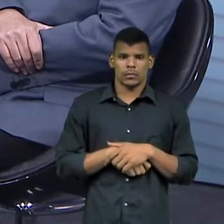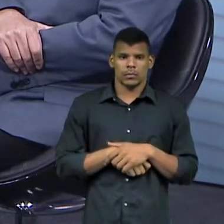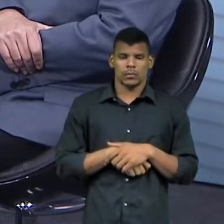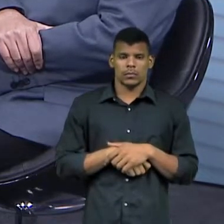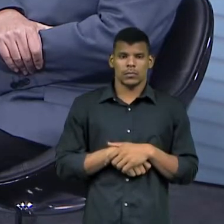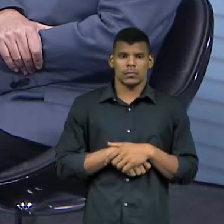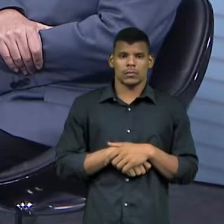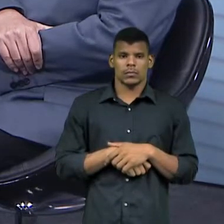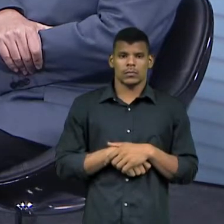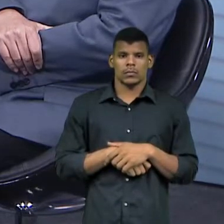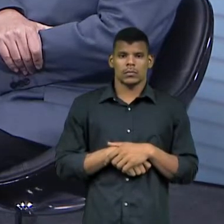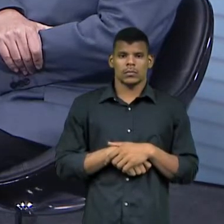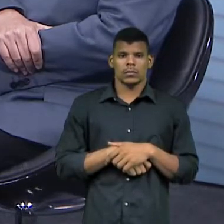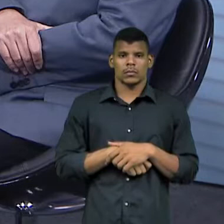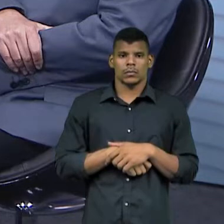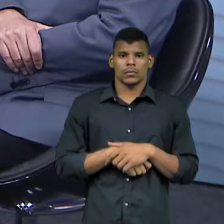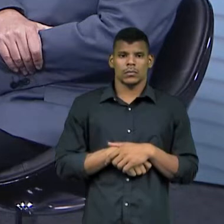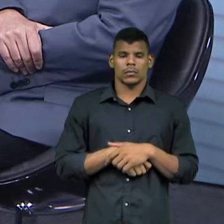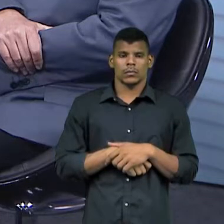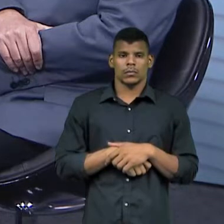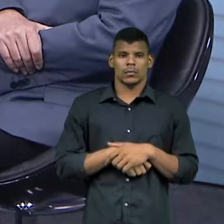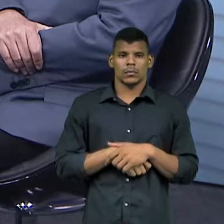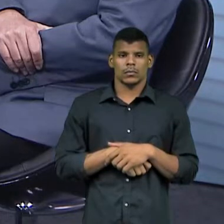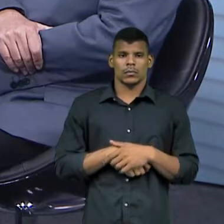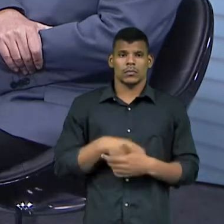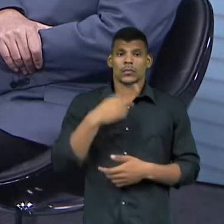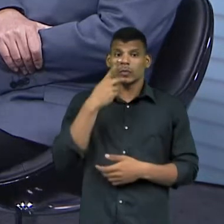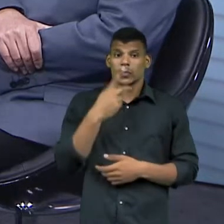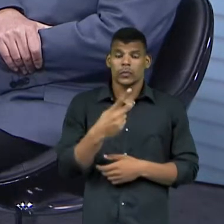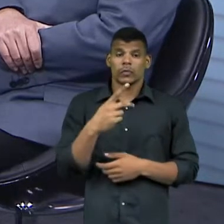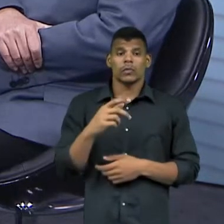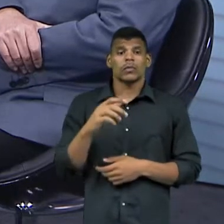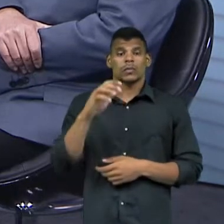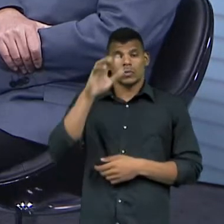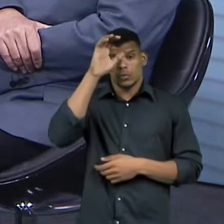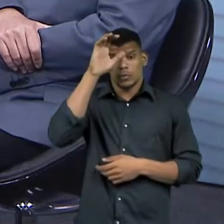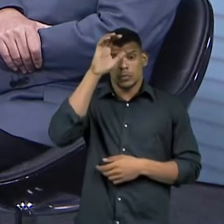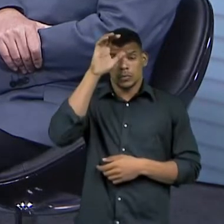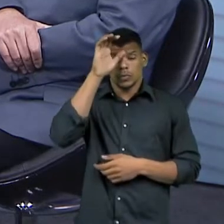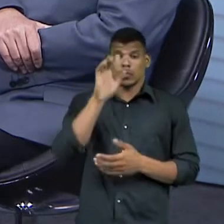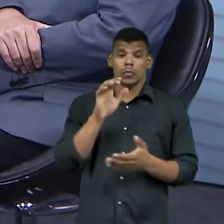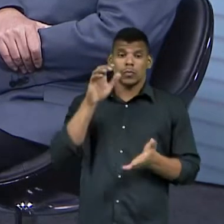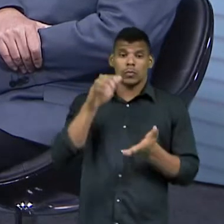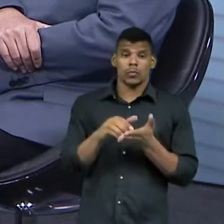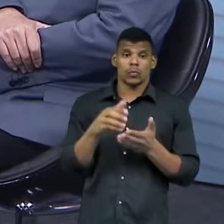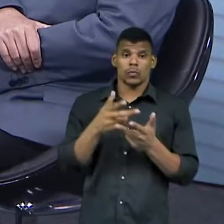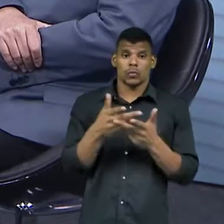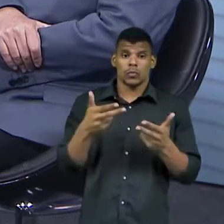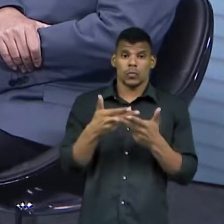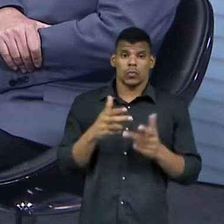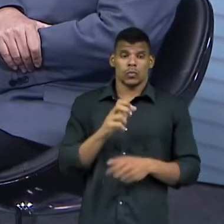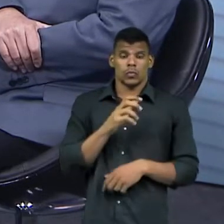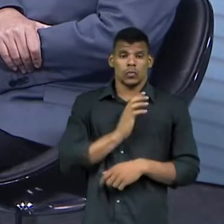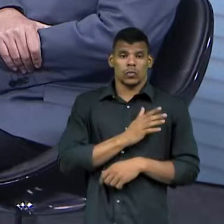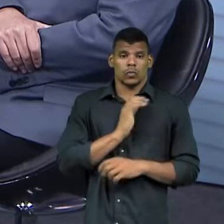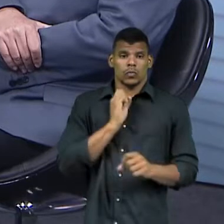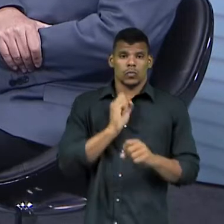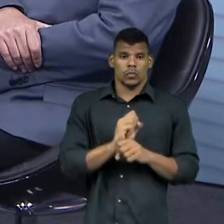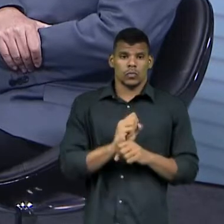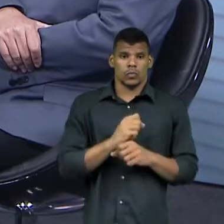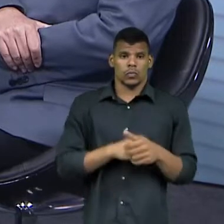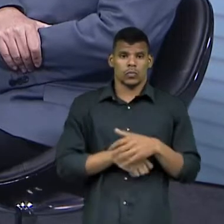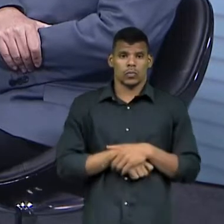começou a parar os rins começou a parar tudo e eu falei para ele tio Olha a única única a última coisa que vai parar é o seu coração só para Deus dizer